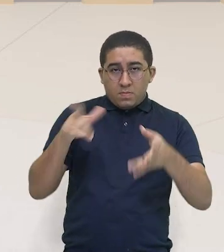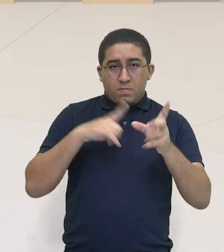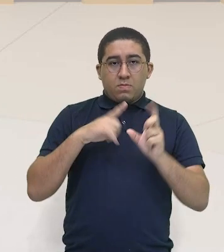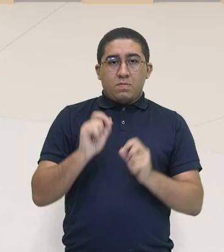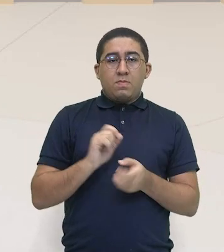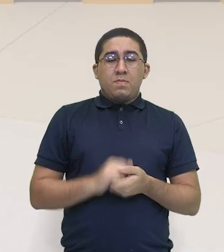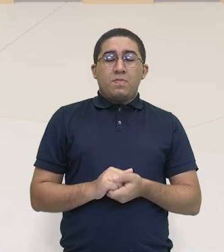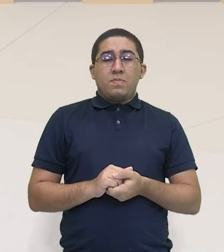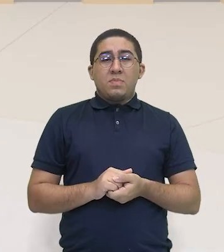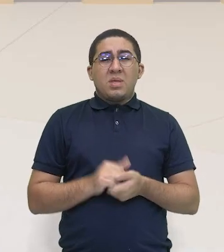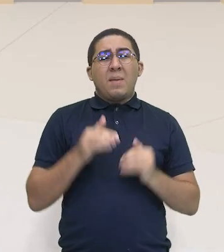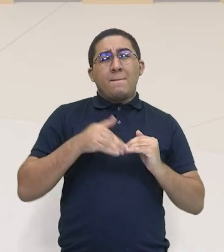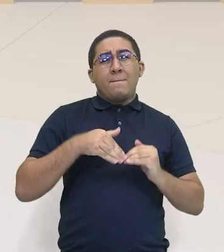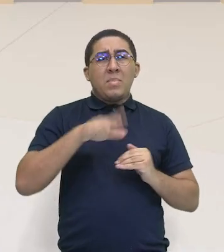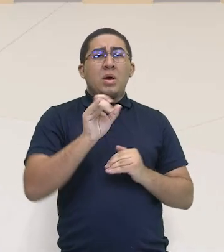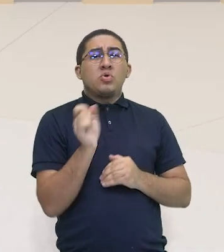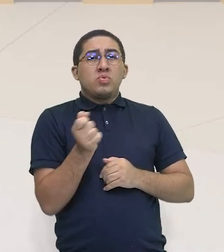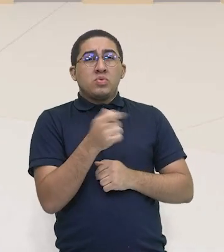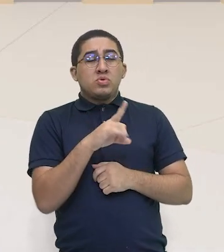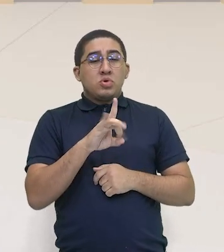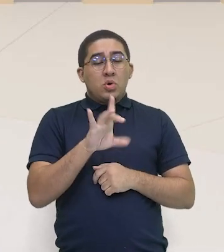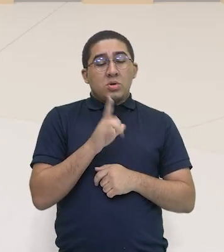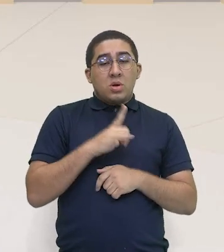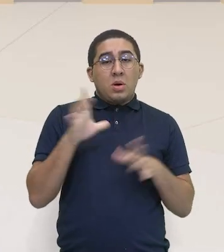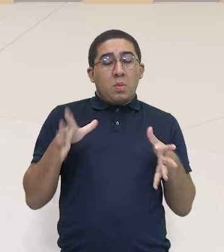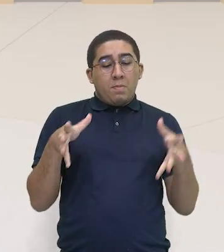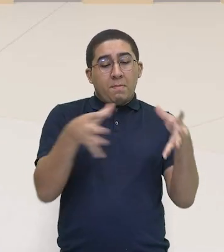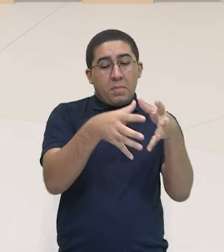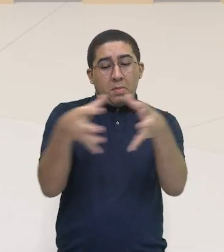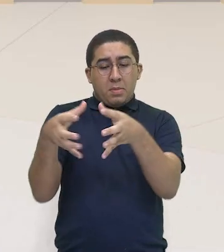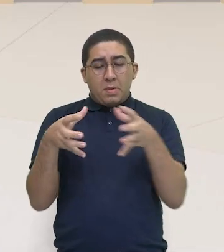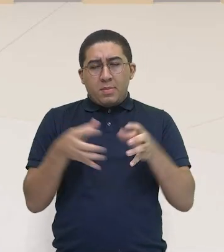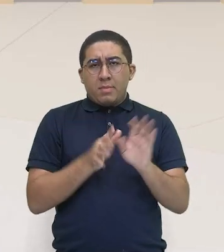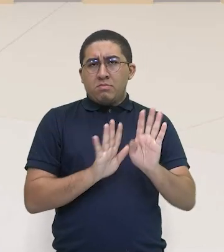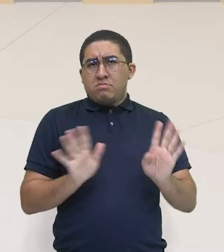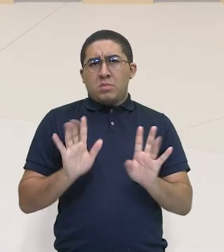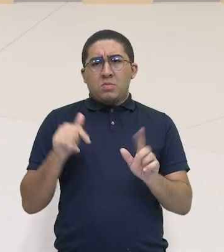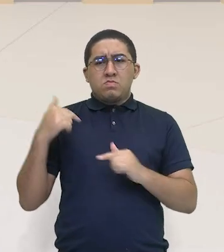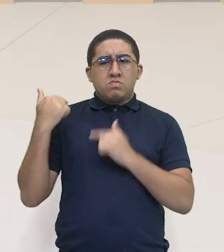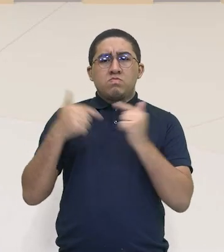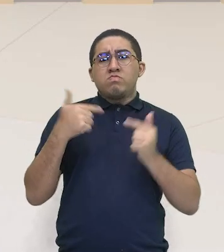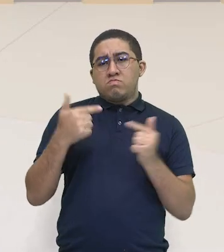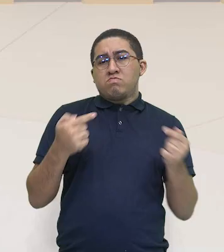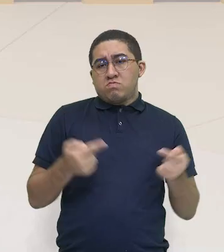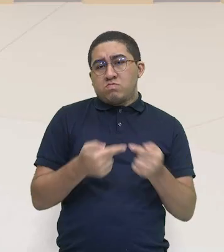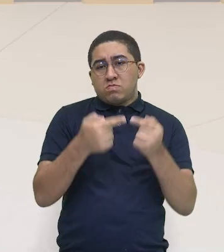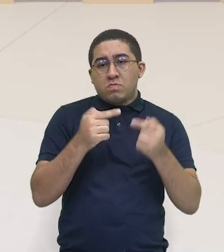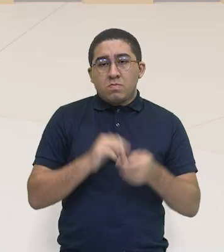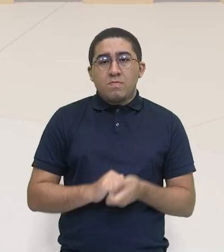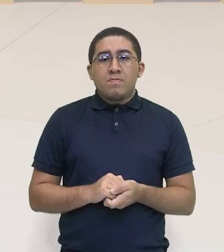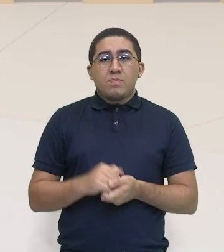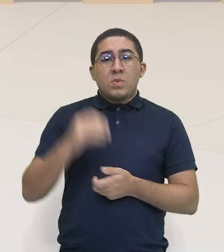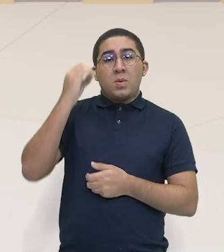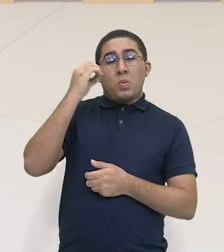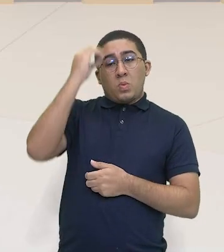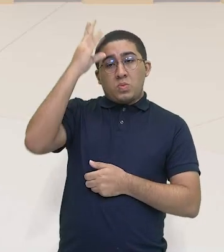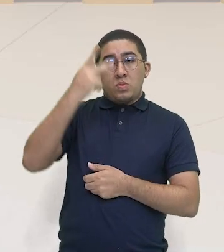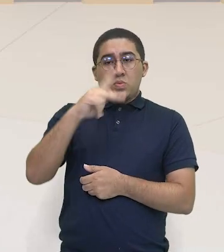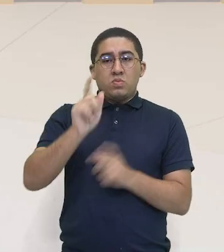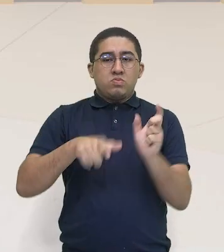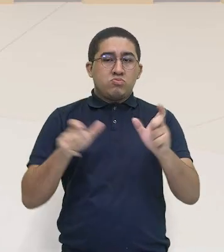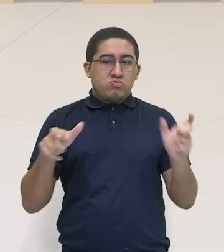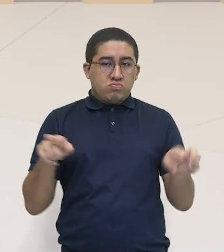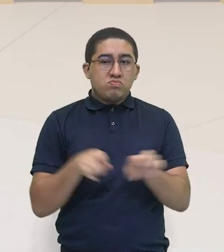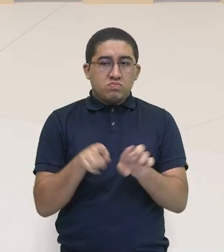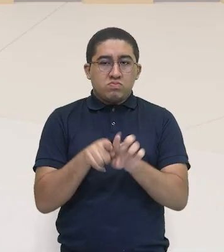dos indivíduos. É interessante. É uma comunidade mais simples, né? Mais tradicional, vamos dizer assim. As suas consciências individuais ali